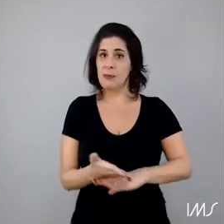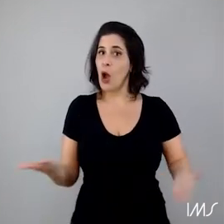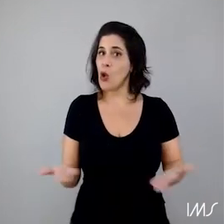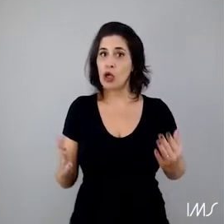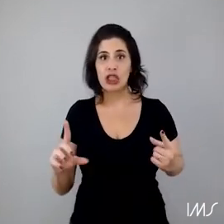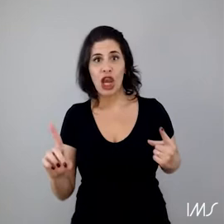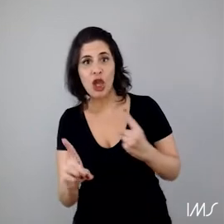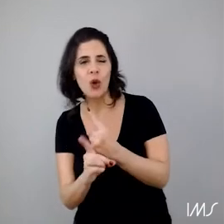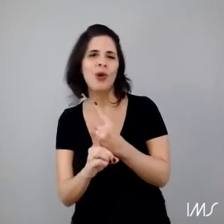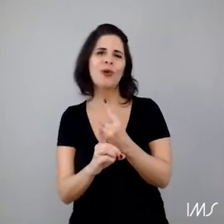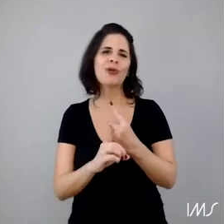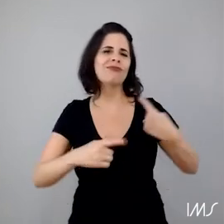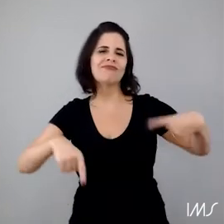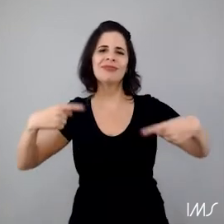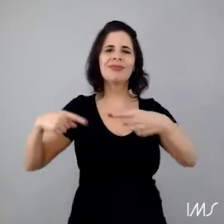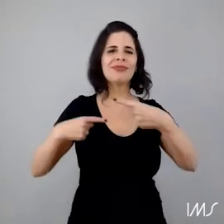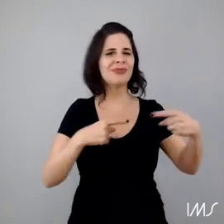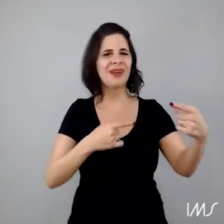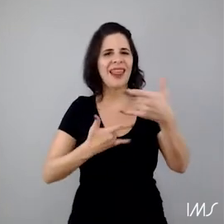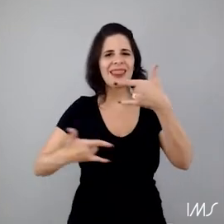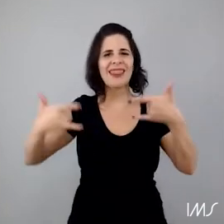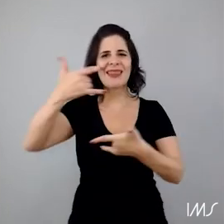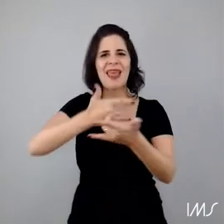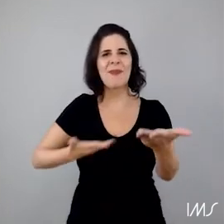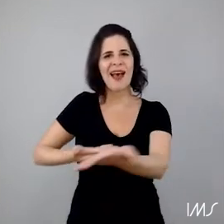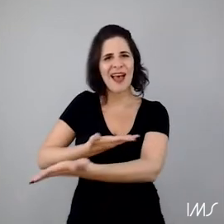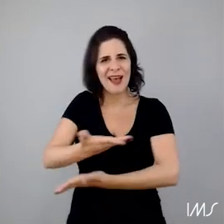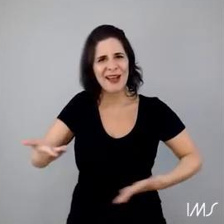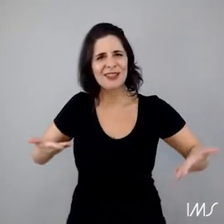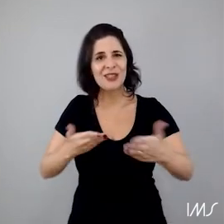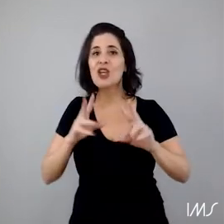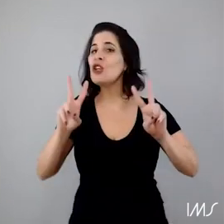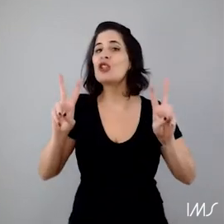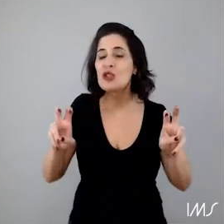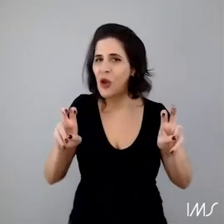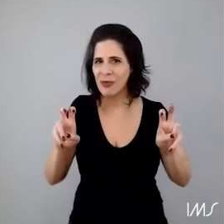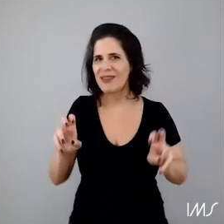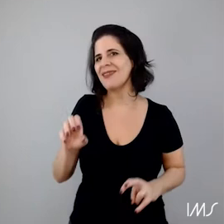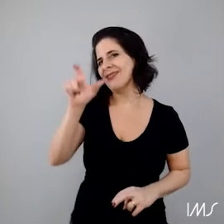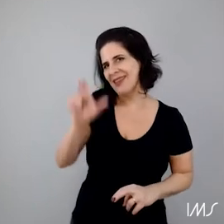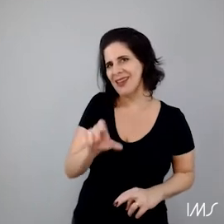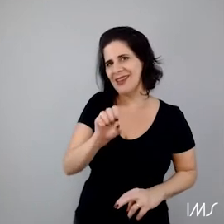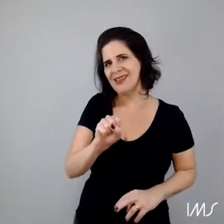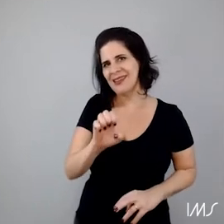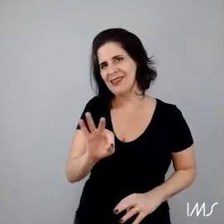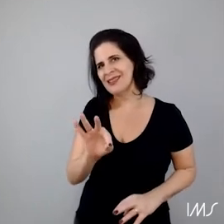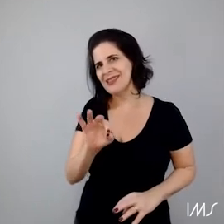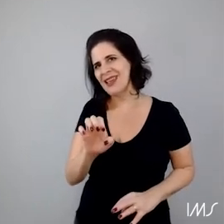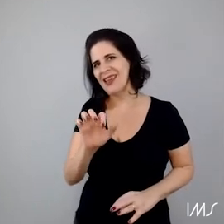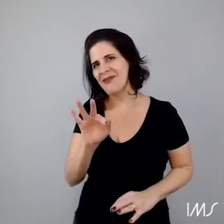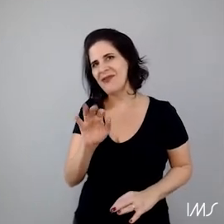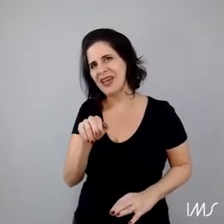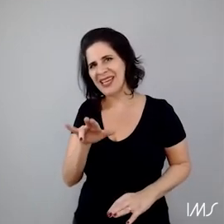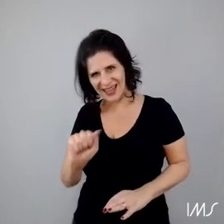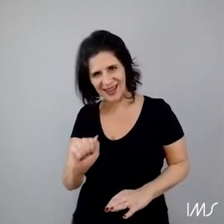Participar desse encontro e desse debate sobre a obra de Stefânia Abril e